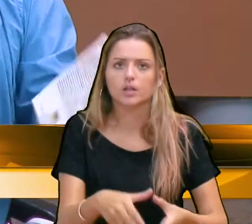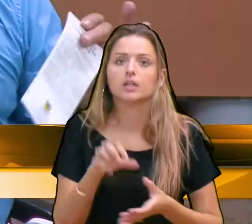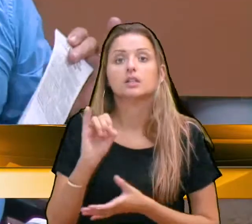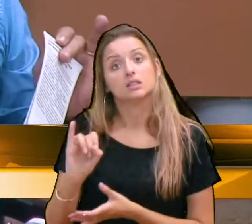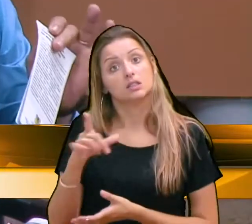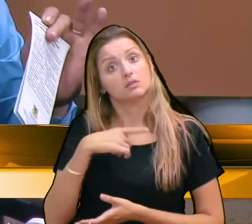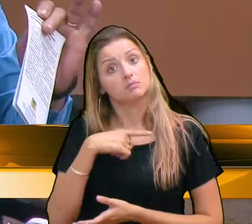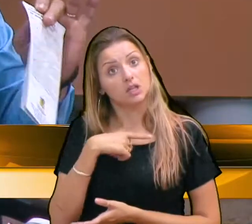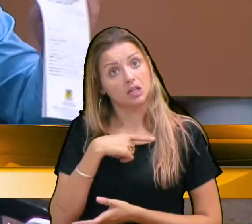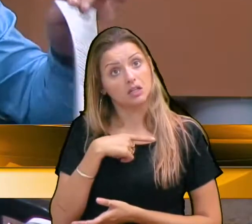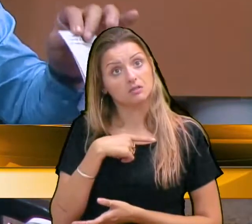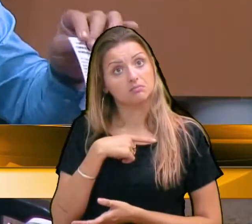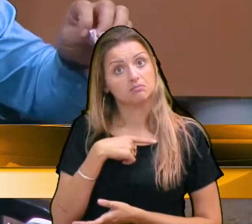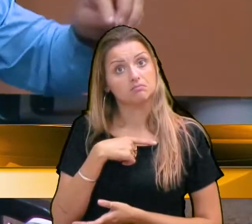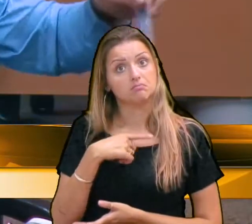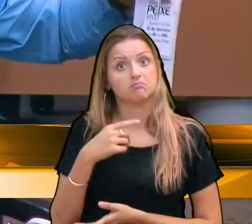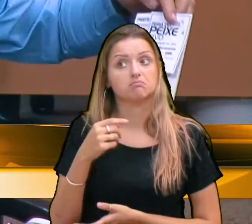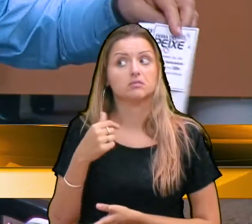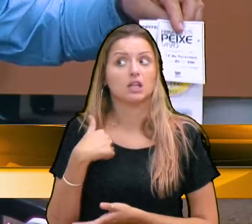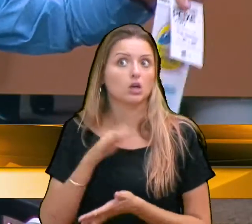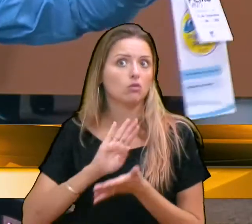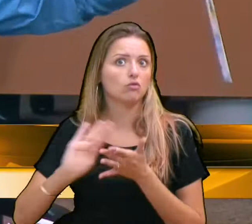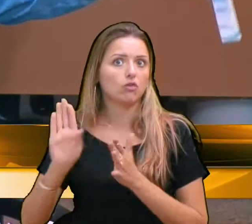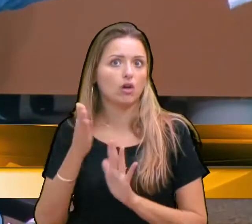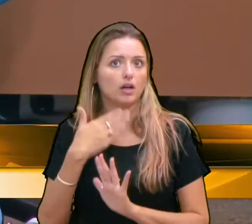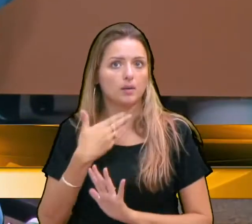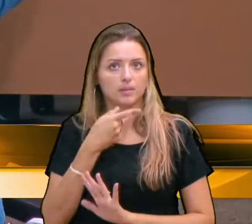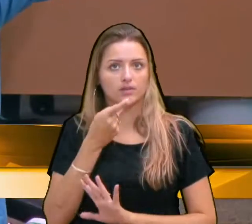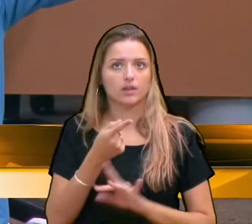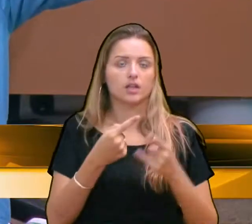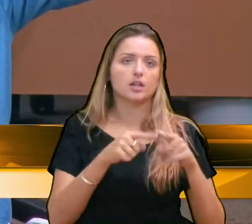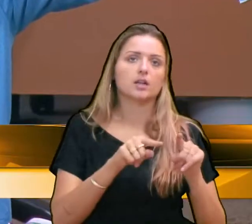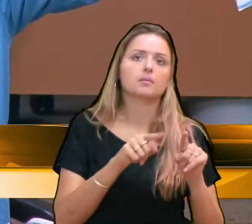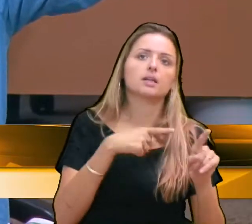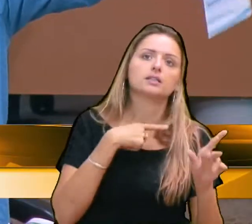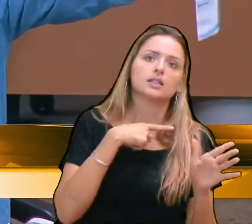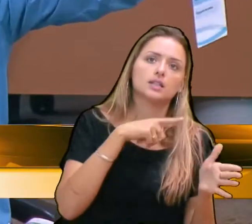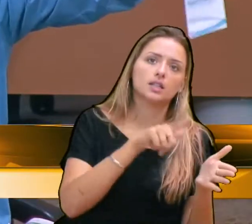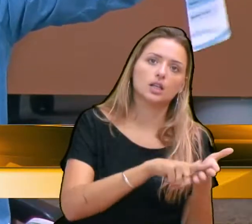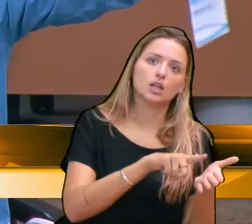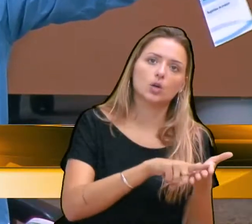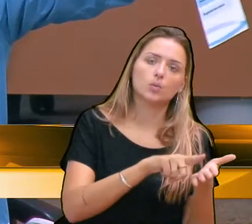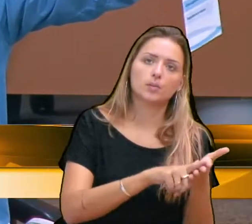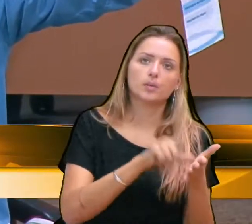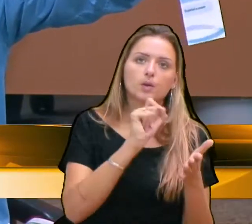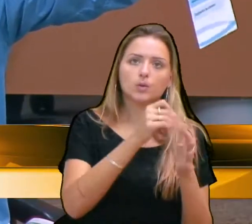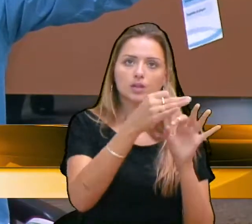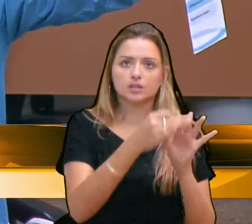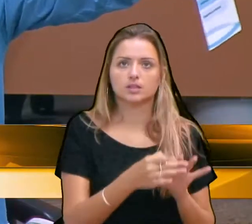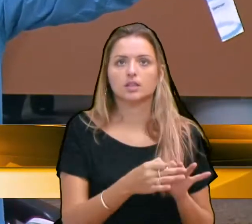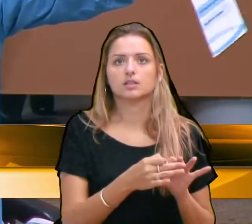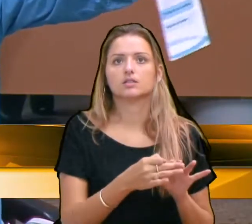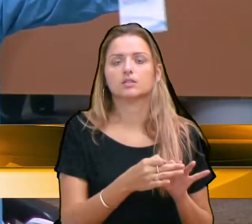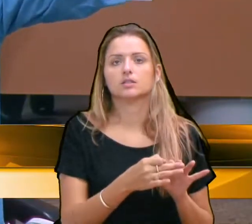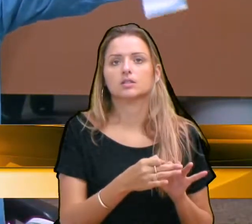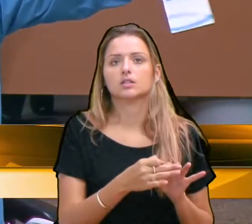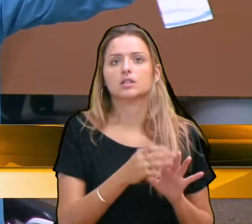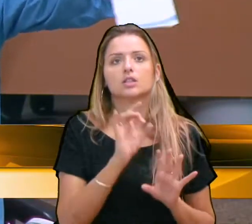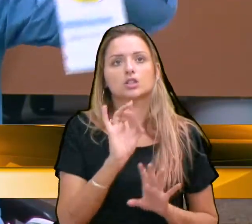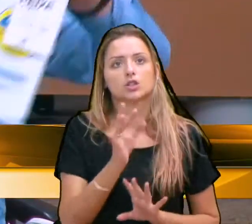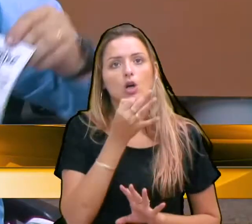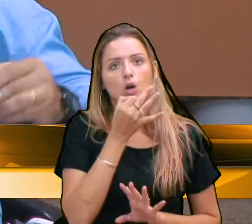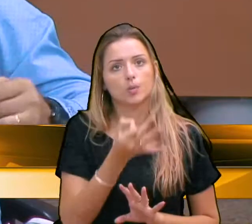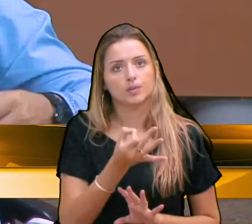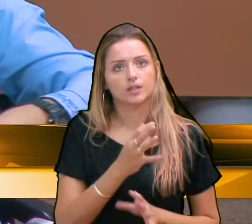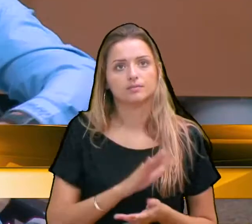tem, retiro. Se não tem, ali realmente sairia aquilo que é o correto. Deixo isso como